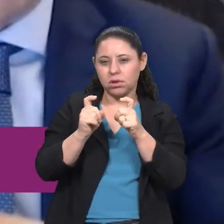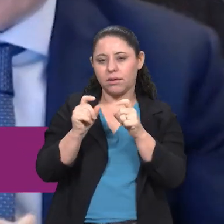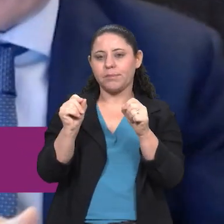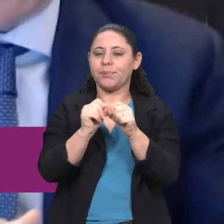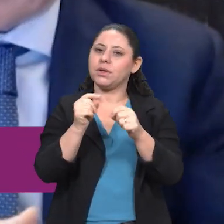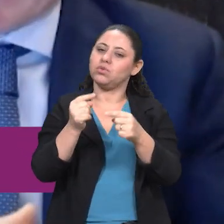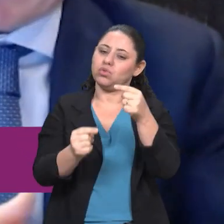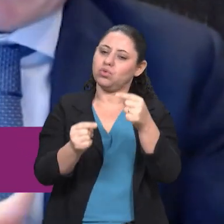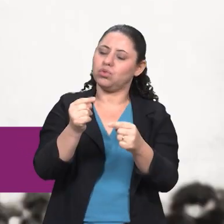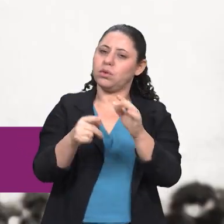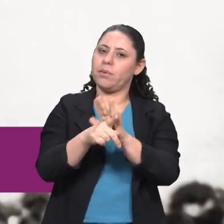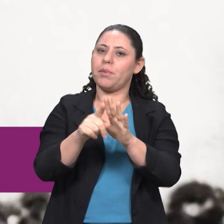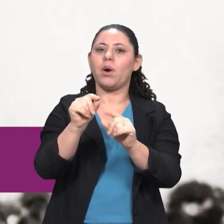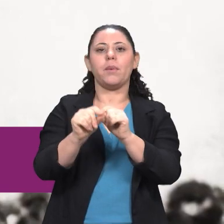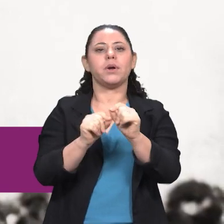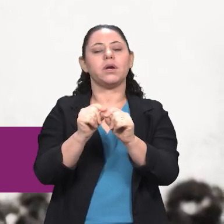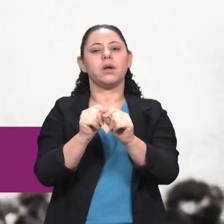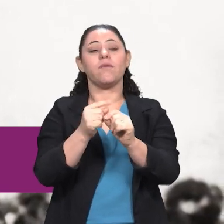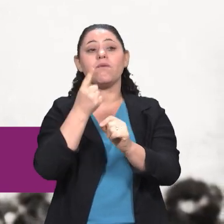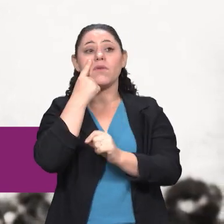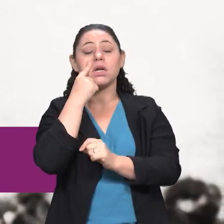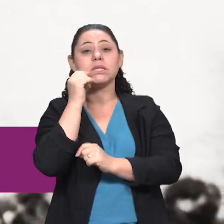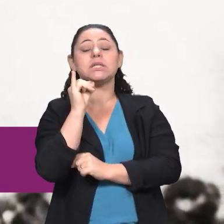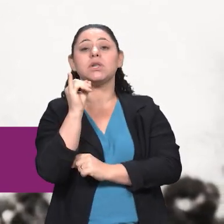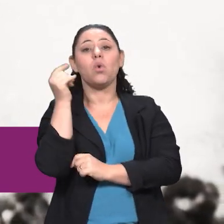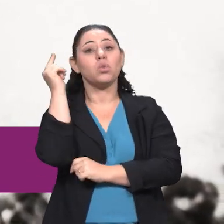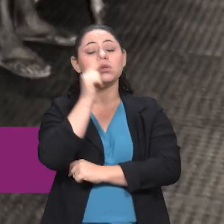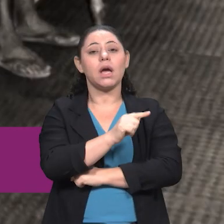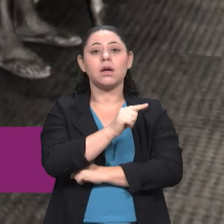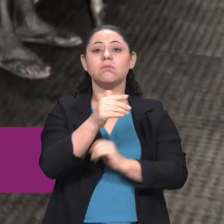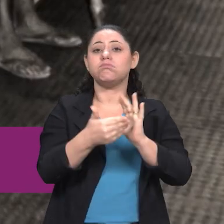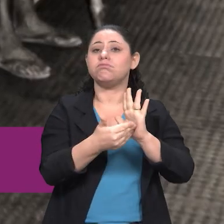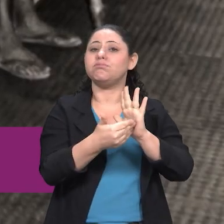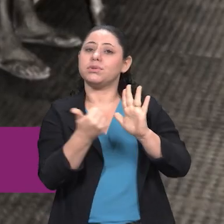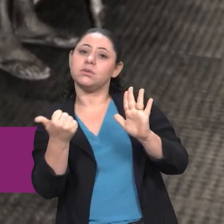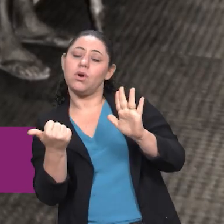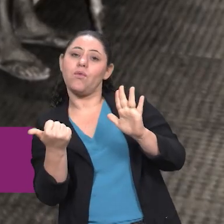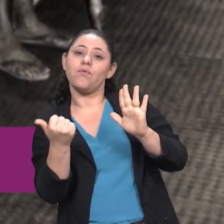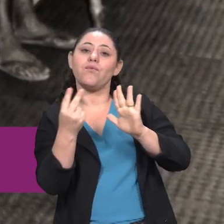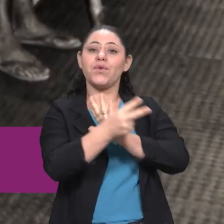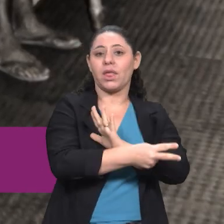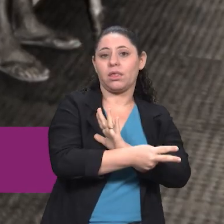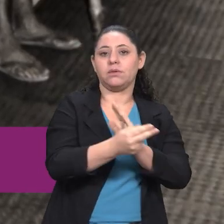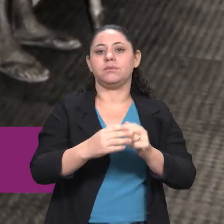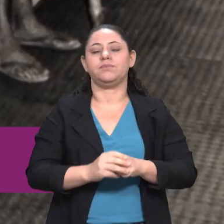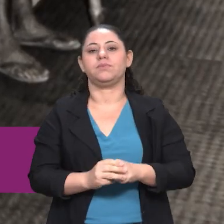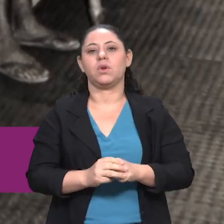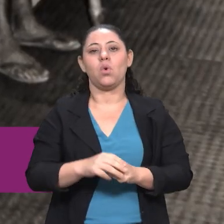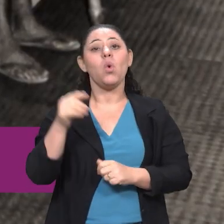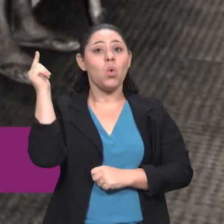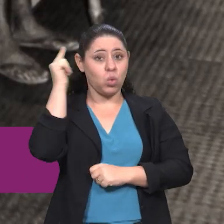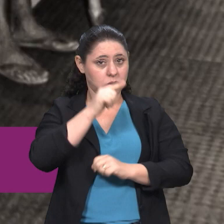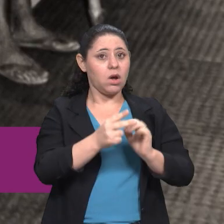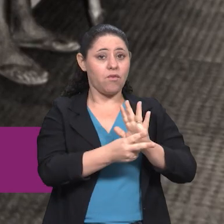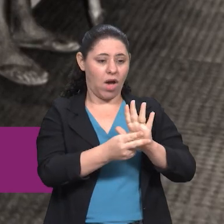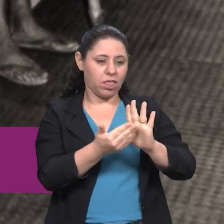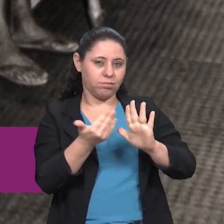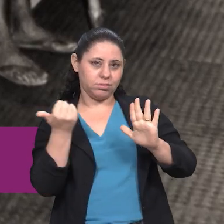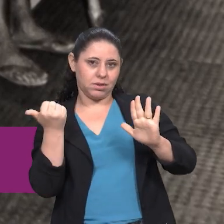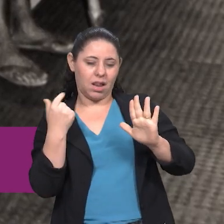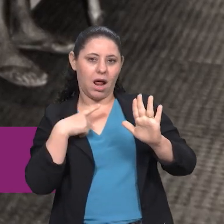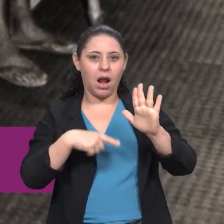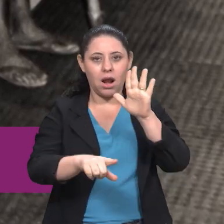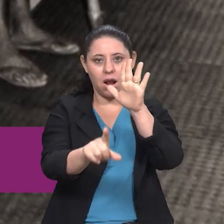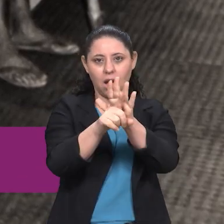reunindo para tratar, para verificar se consegue votos para derrubar ou não o veto. Conseguindo-se derrubar o